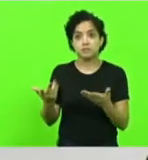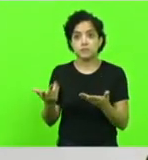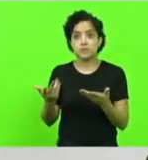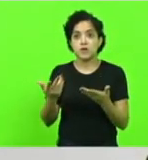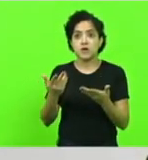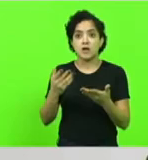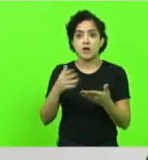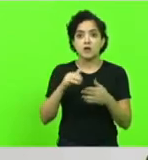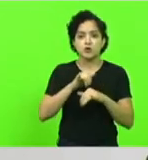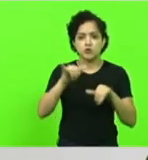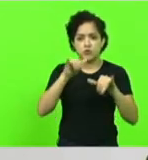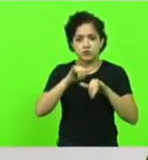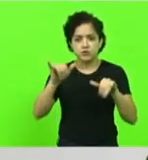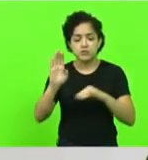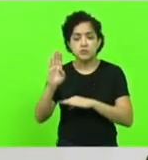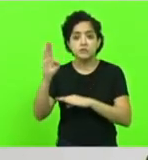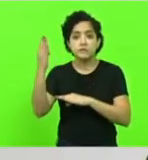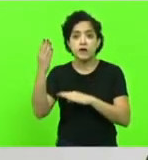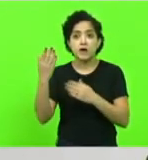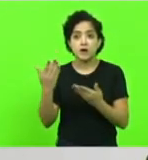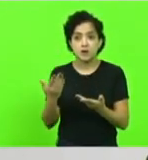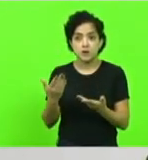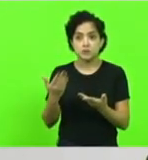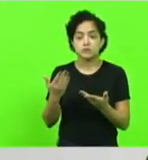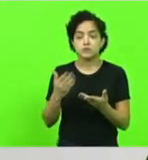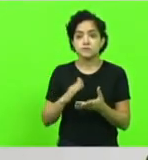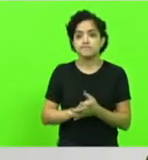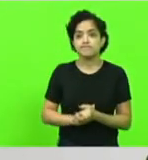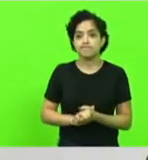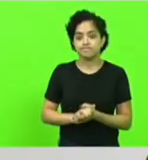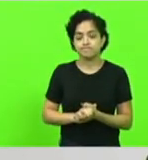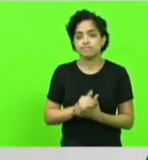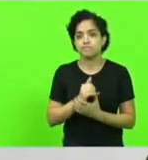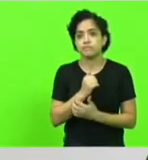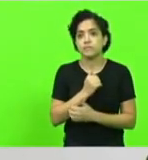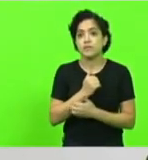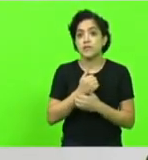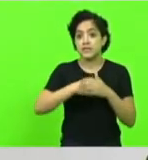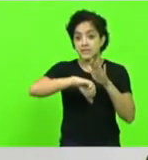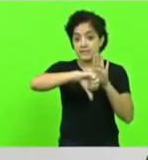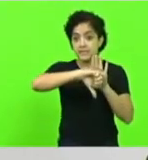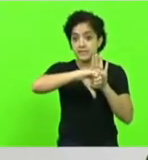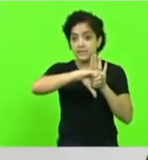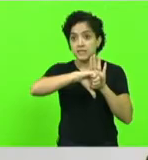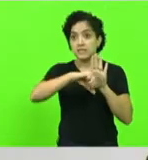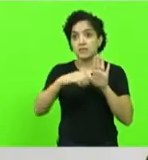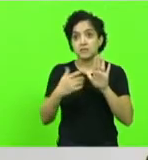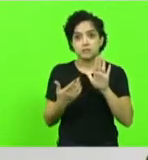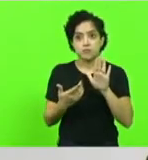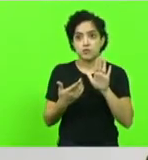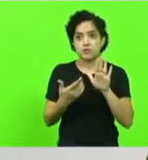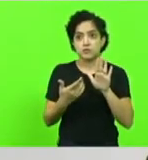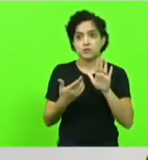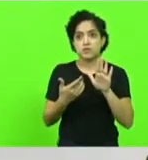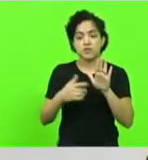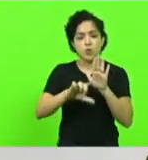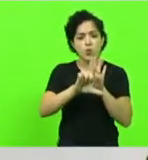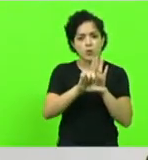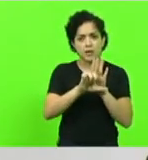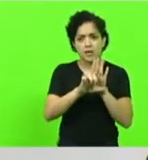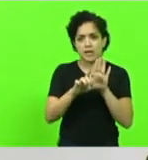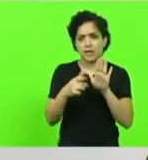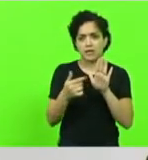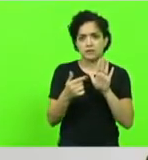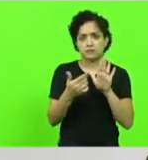news e milícia digital, crimes que não têm nenhuma tipificação em qualquer lei aqui,